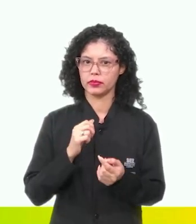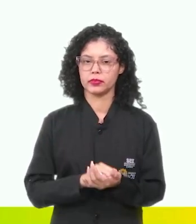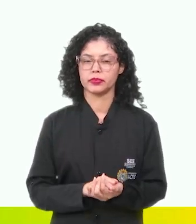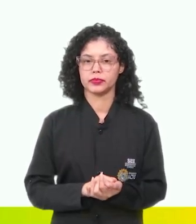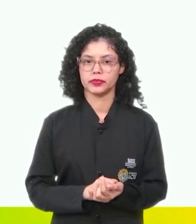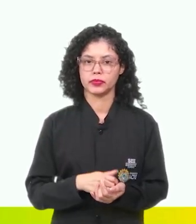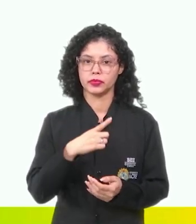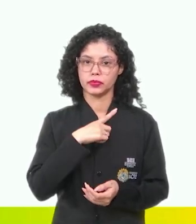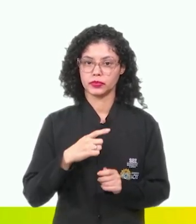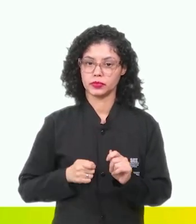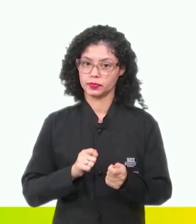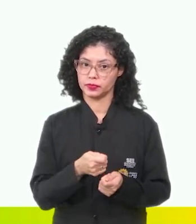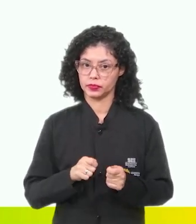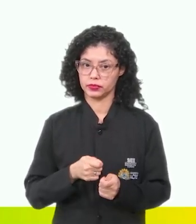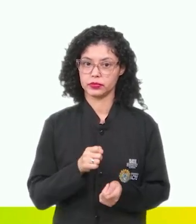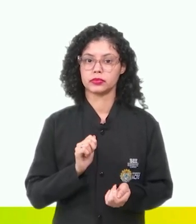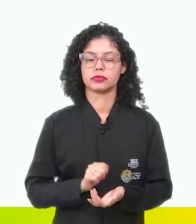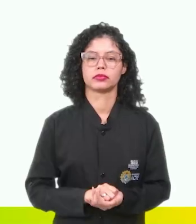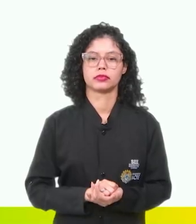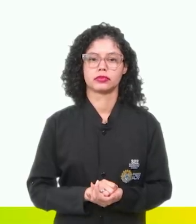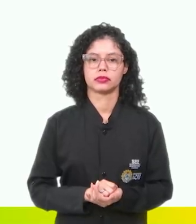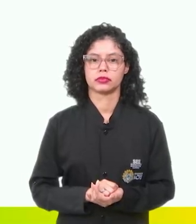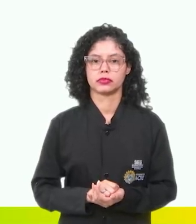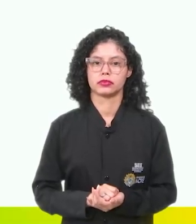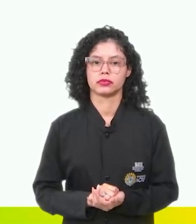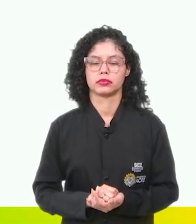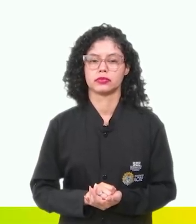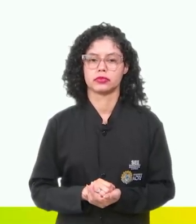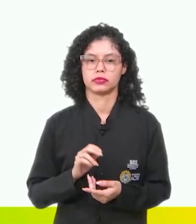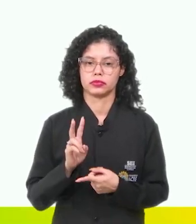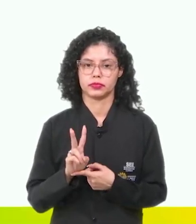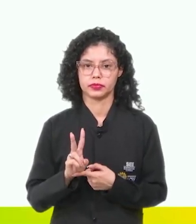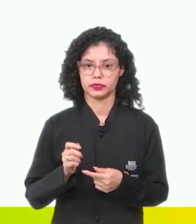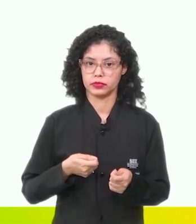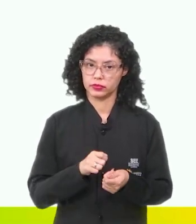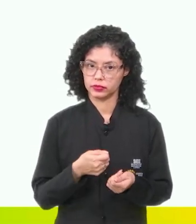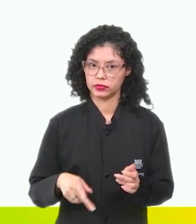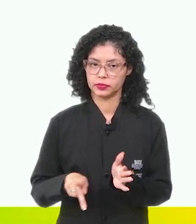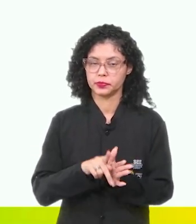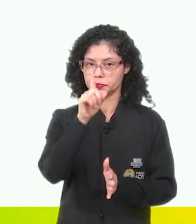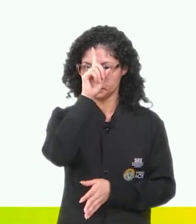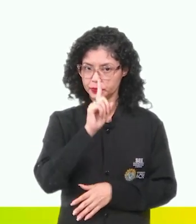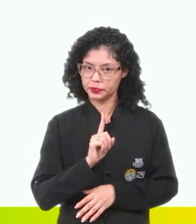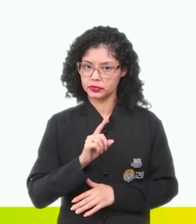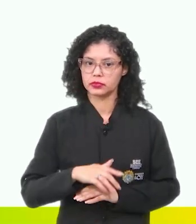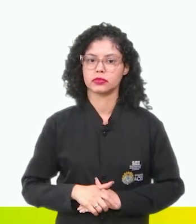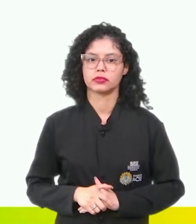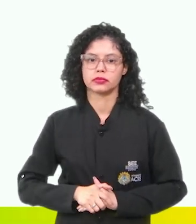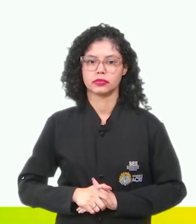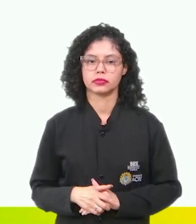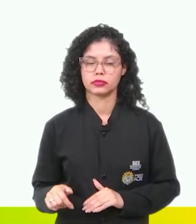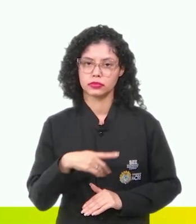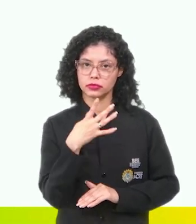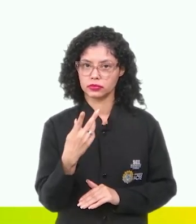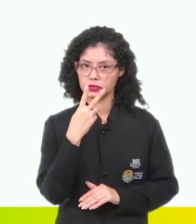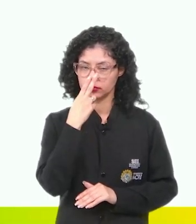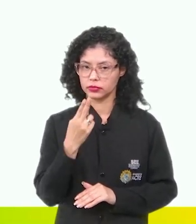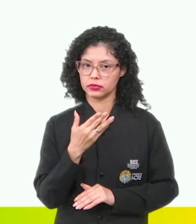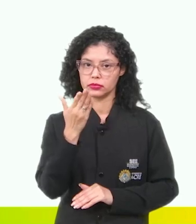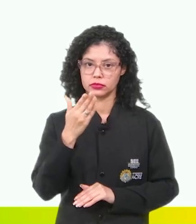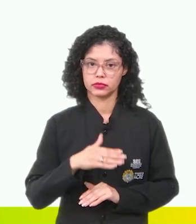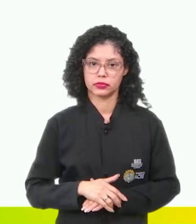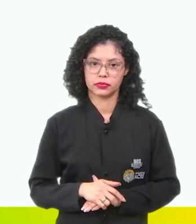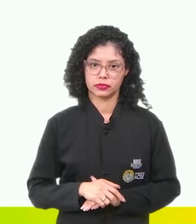tem dominância. Tá me dizendo aqui que o Vzão, ele é dominante, então ele é amarela. Quantas amarelas tá aparecendo aí para